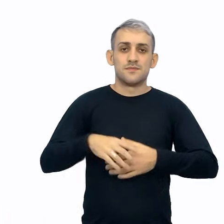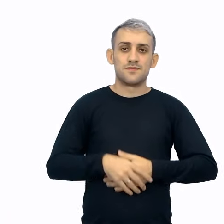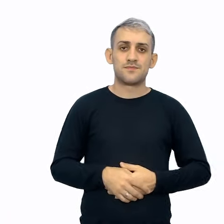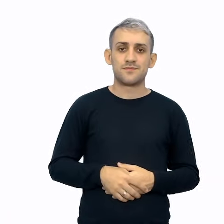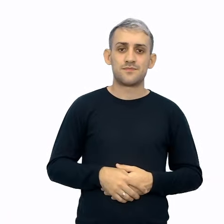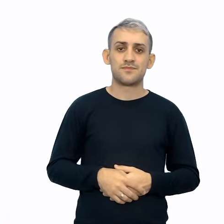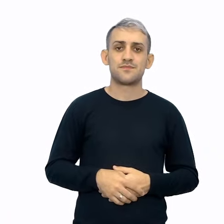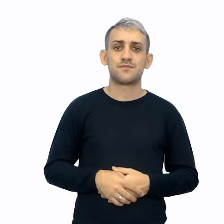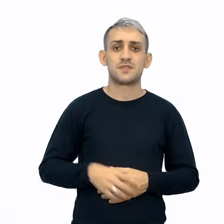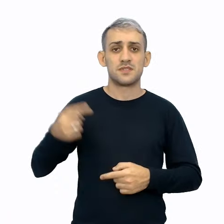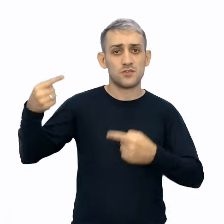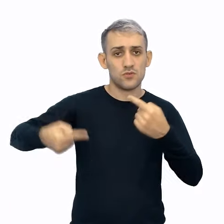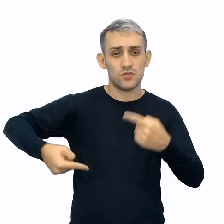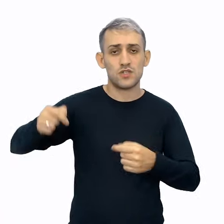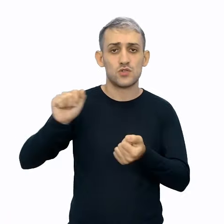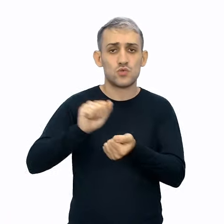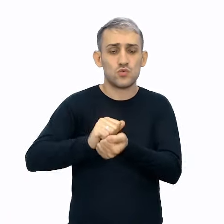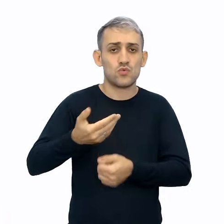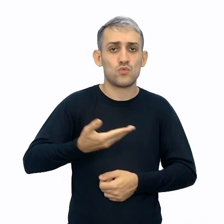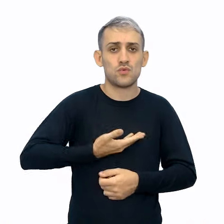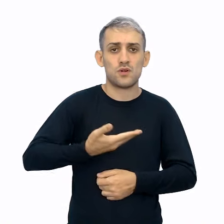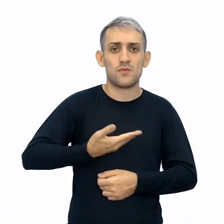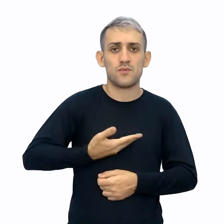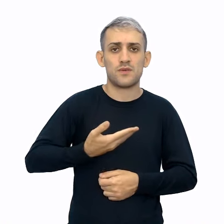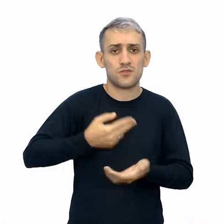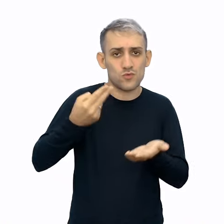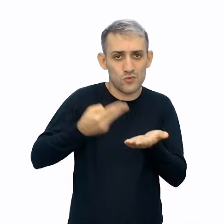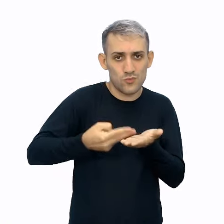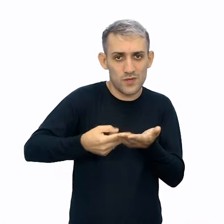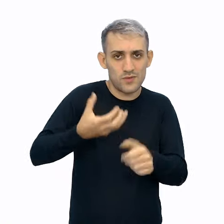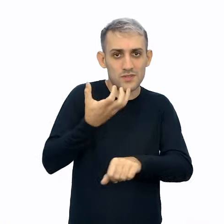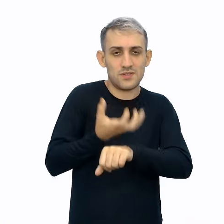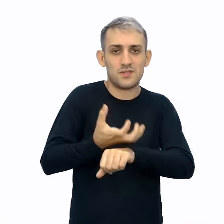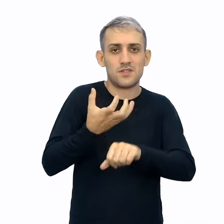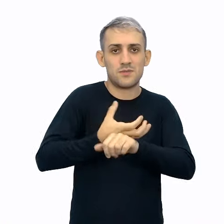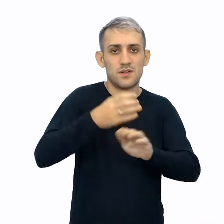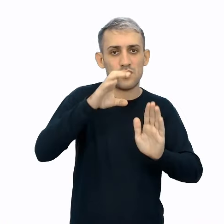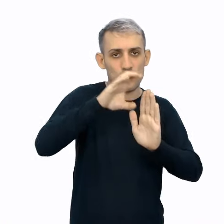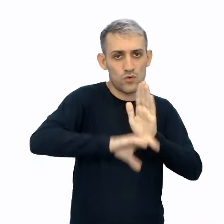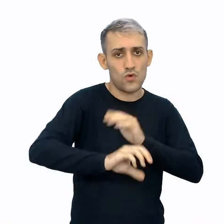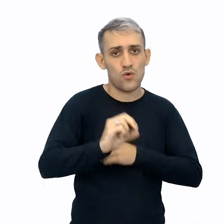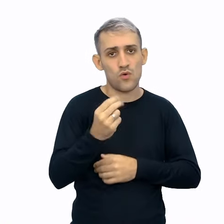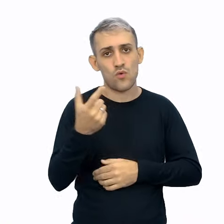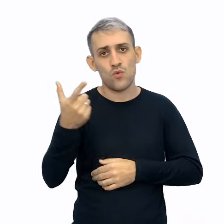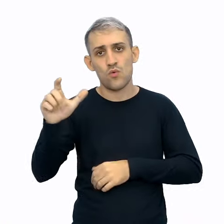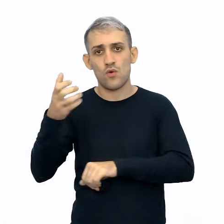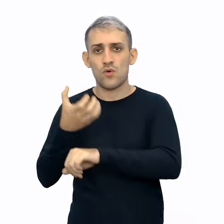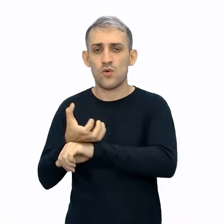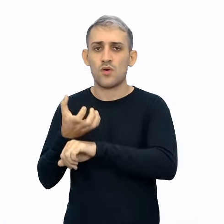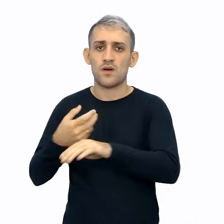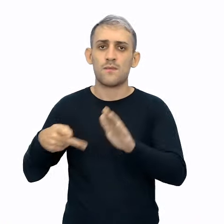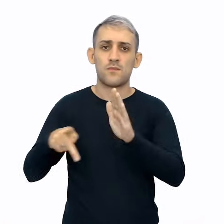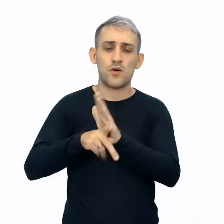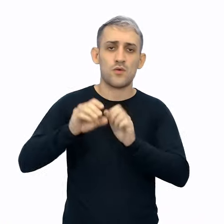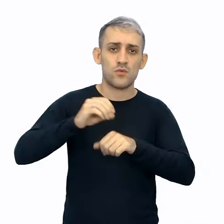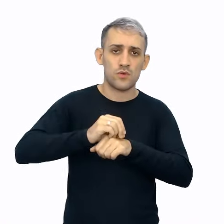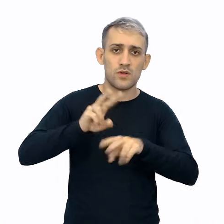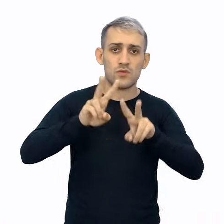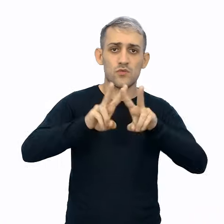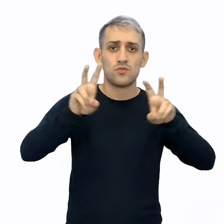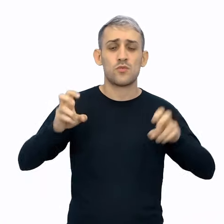discutir com os colegas do mesmo componente curricular ou de outras áreas do conhecimento sobre a